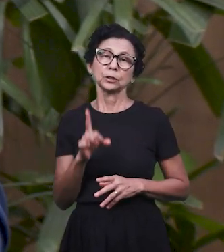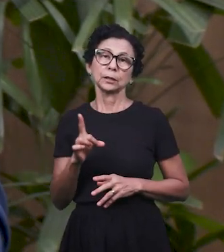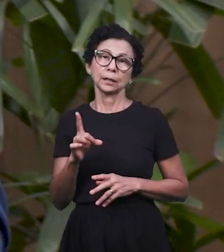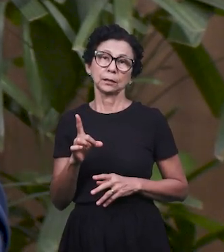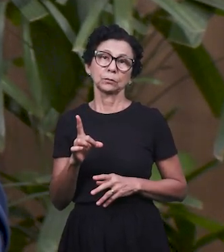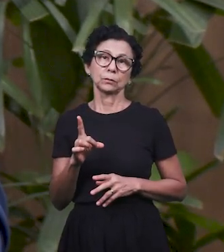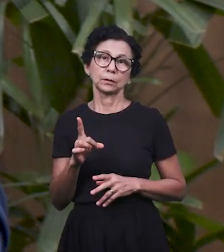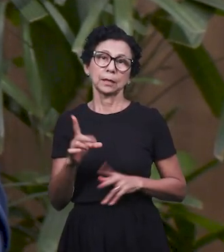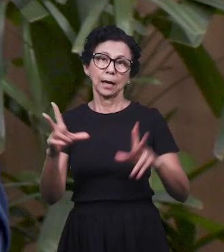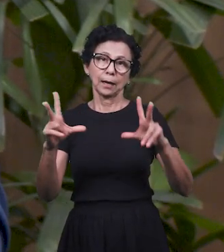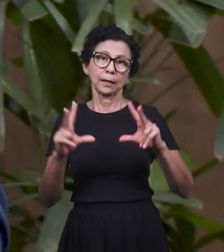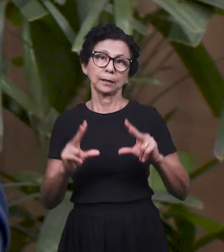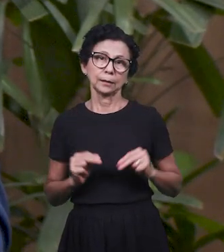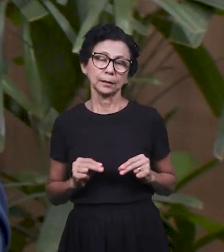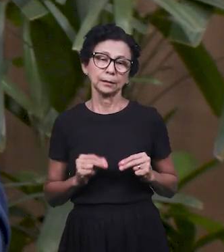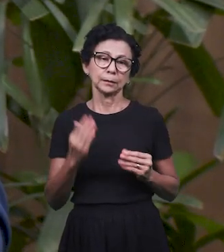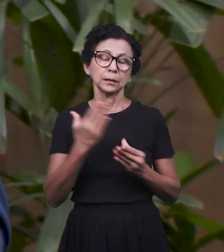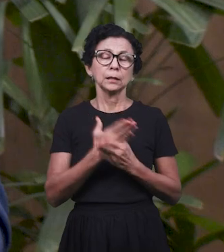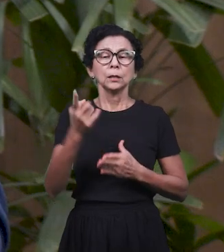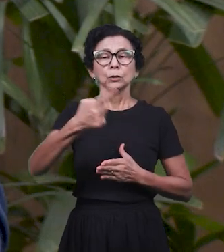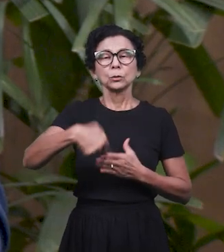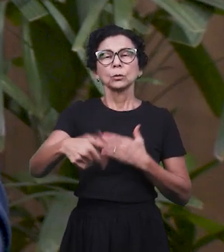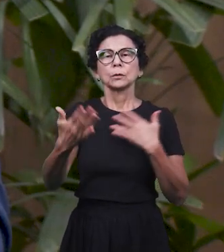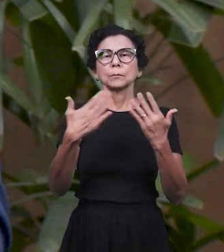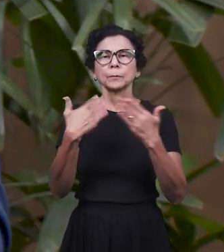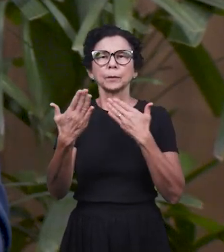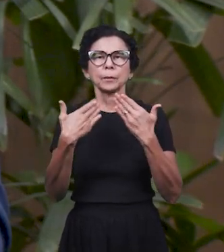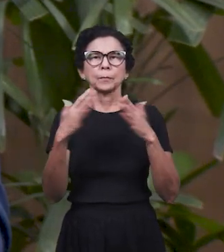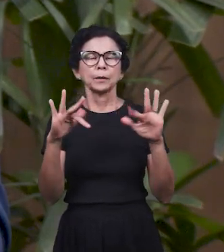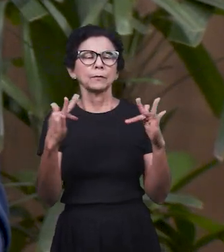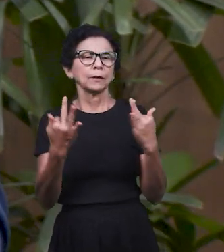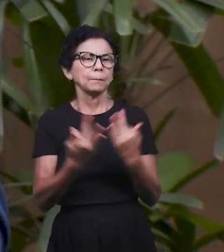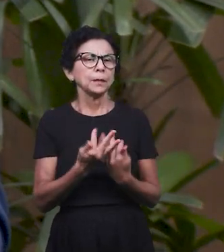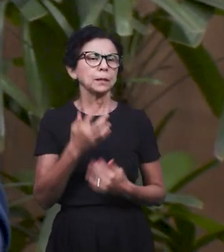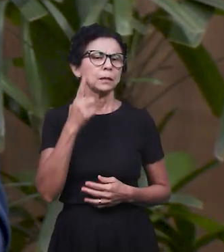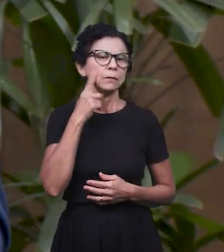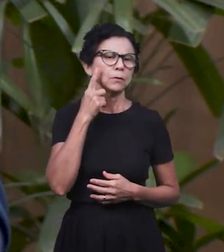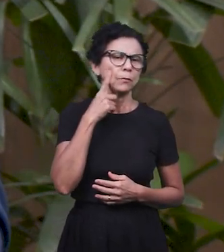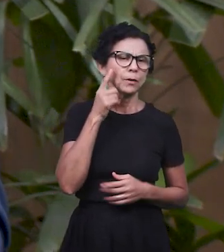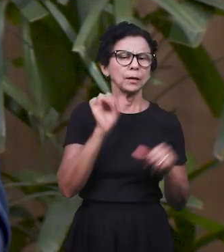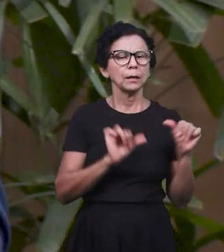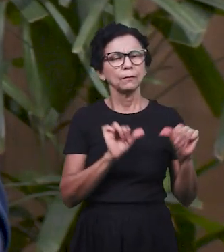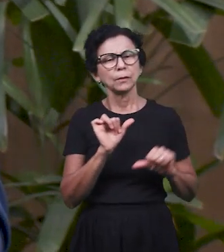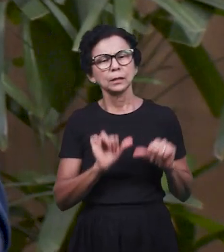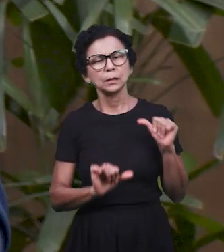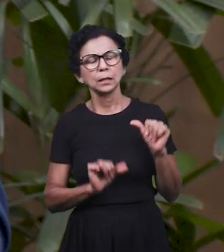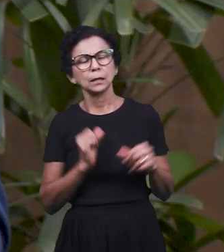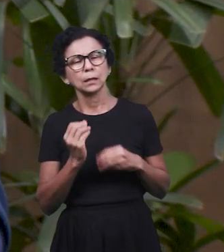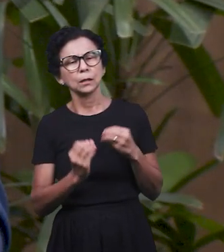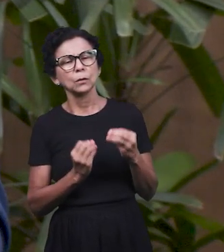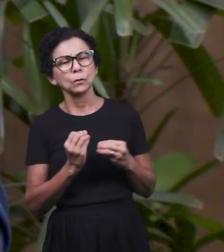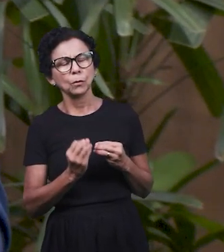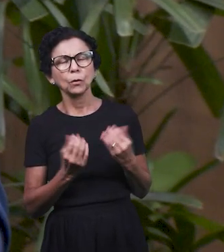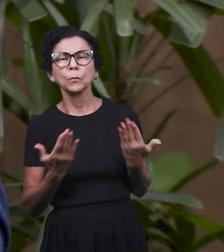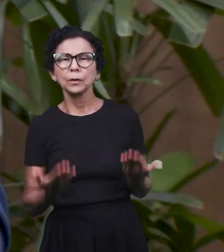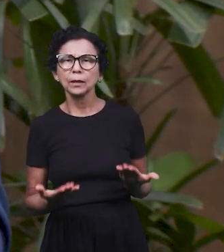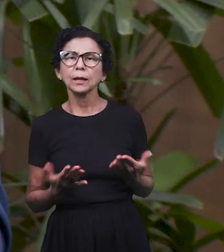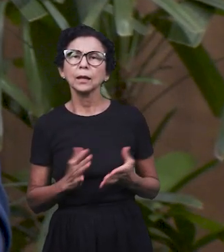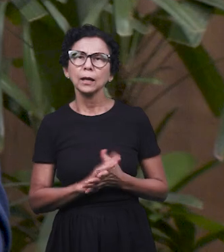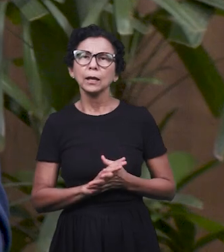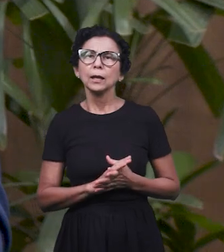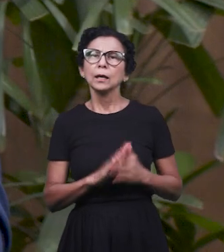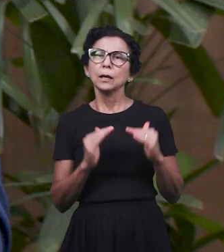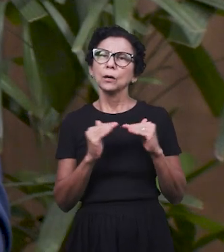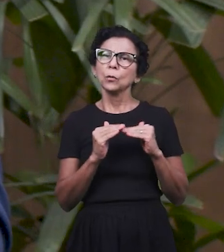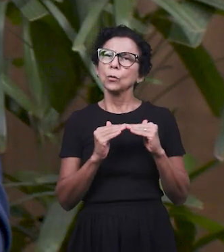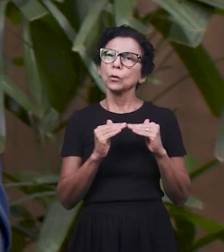acordo, que todos ali conversem, né, veja o quinhão de cada um, né, Por quê? Porque ao assim fazer, é comum também do